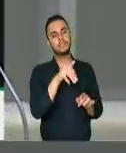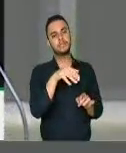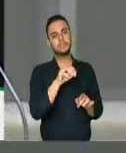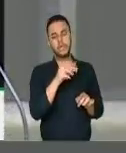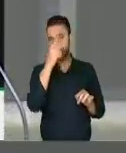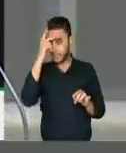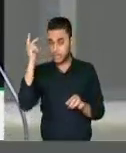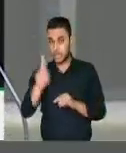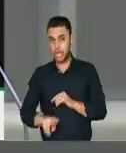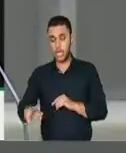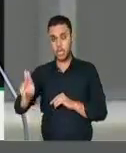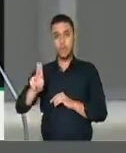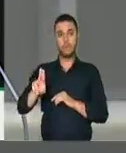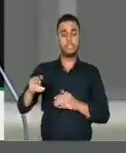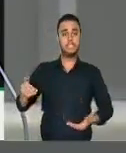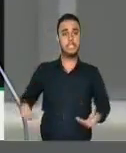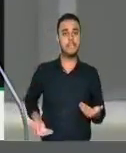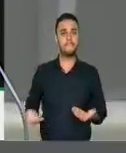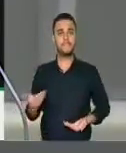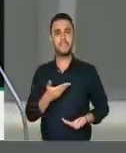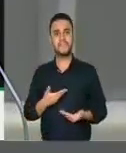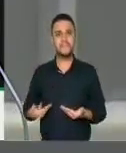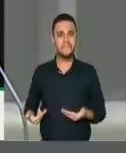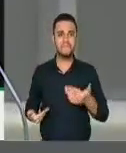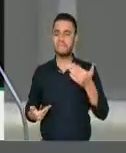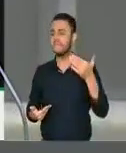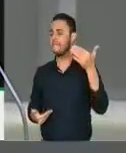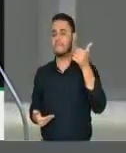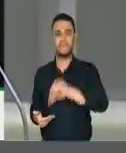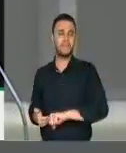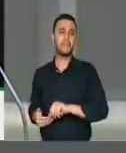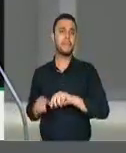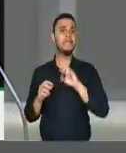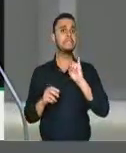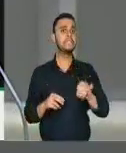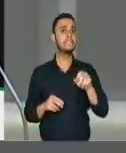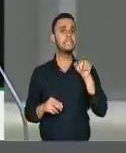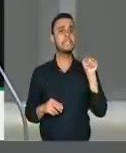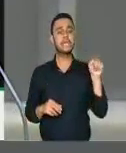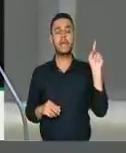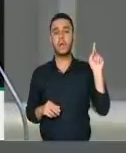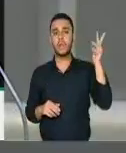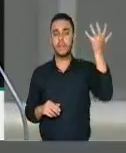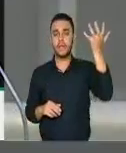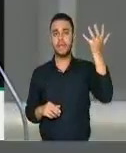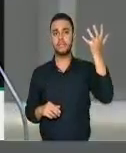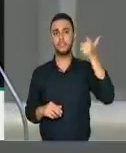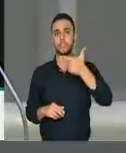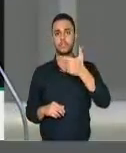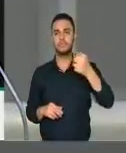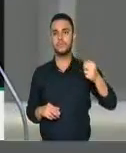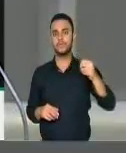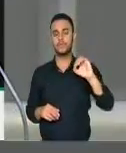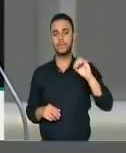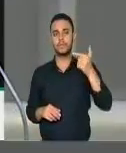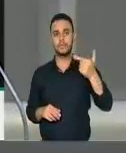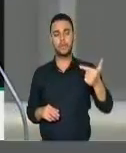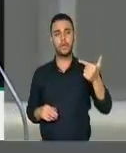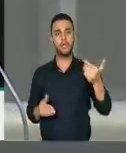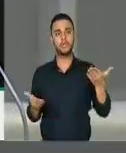serviços públicos. Se esta medida tivesse sido tomada em 2002, o orçamento da saúde